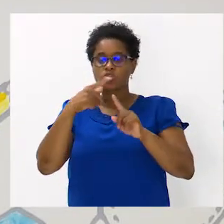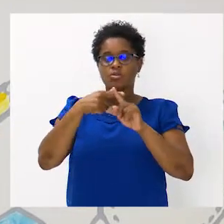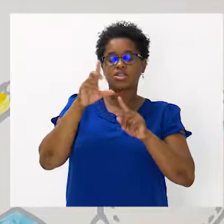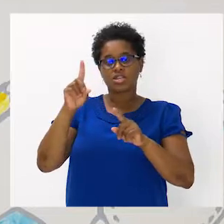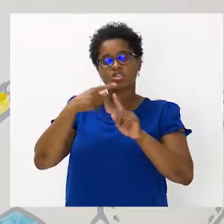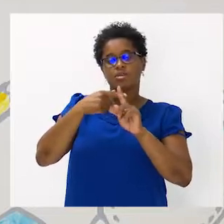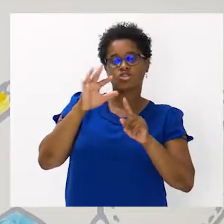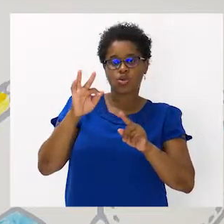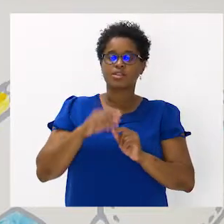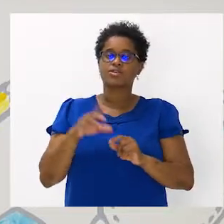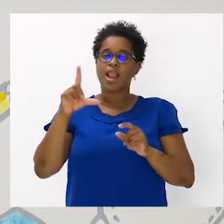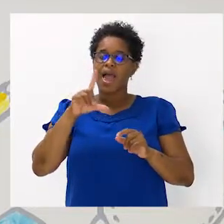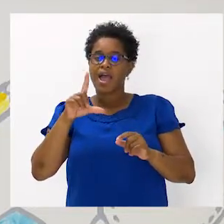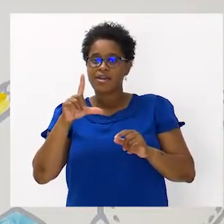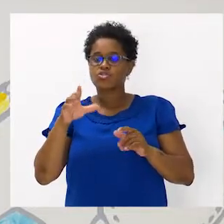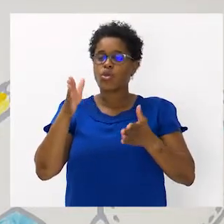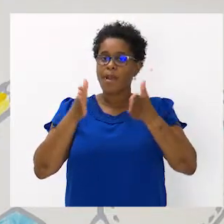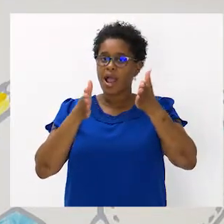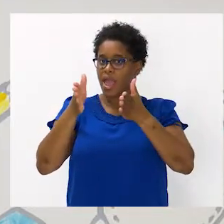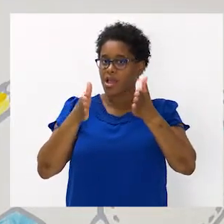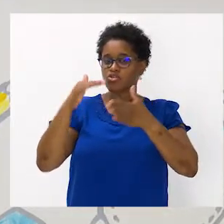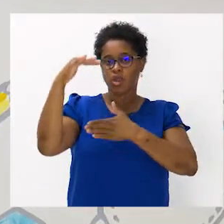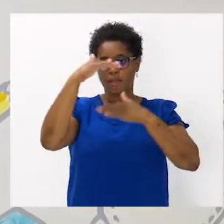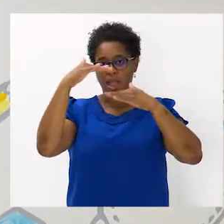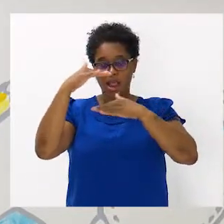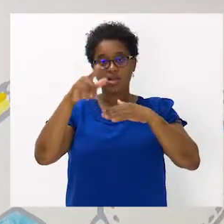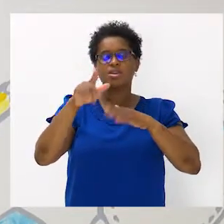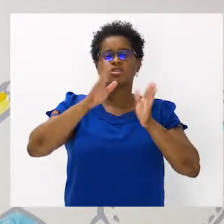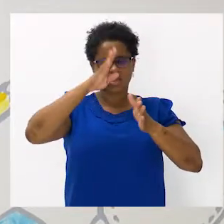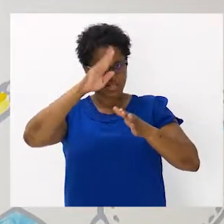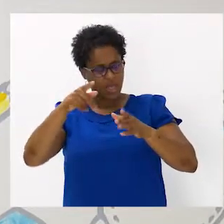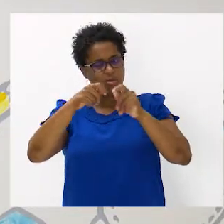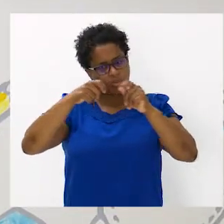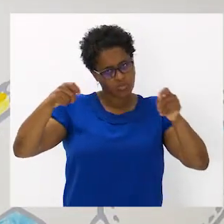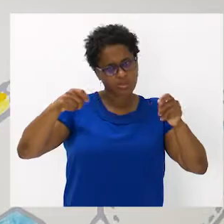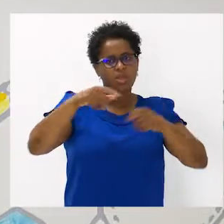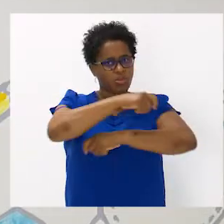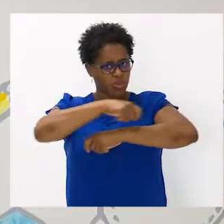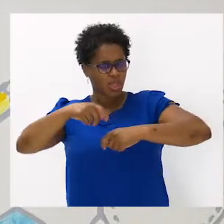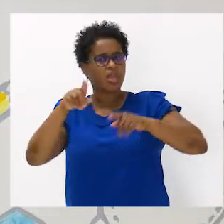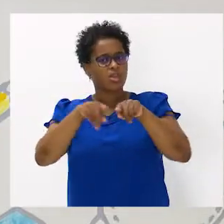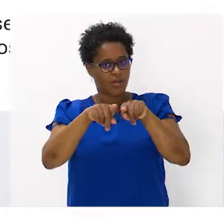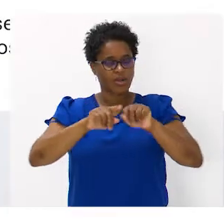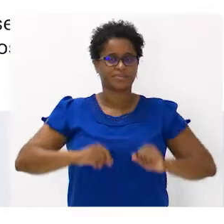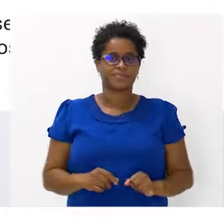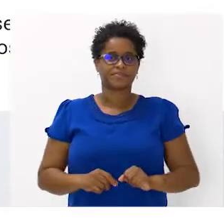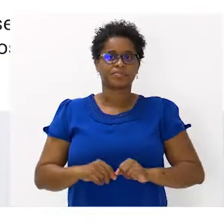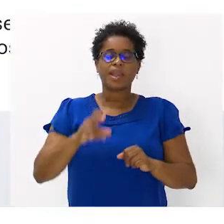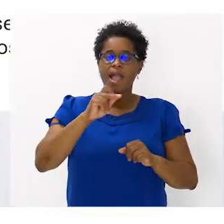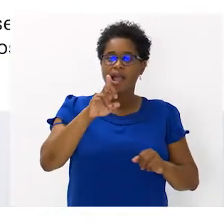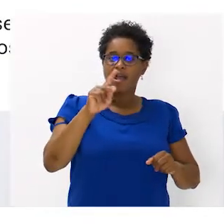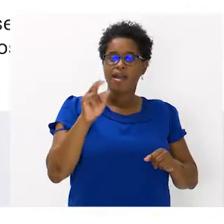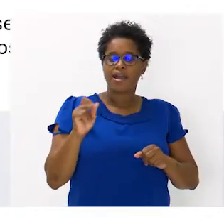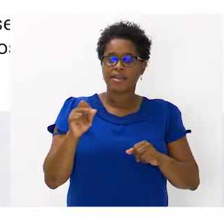6 mais 4, os lados paralelos. Vocês já sabem que tem a mesma medida. Então, a área